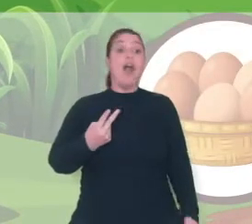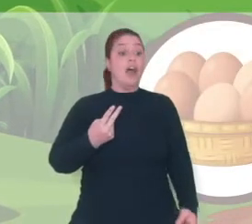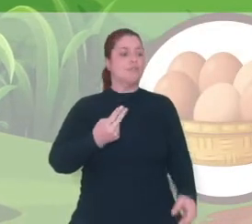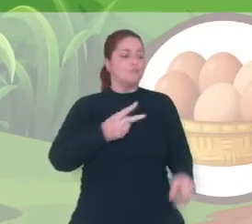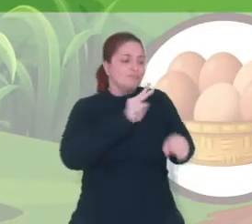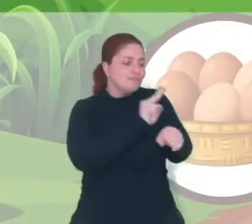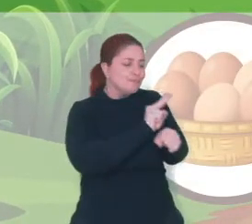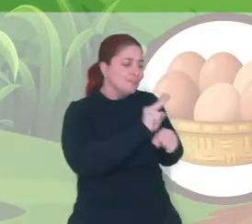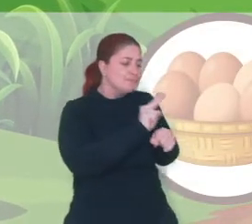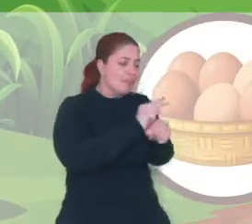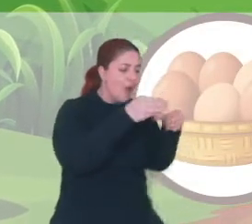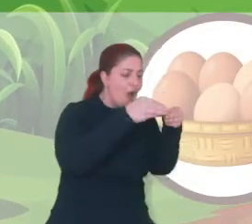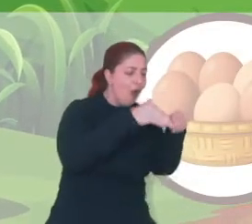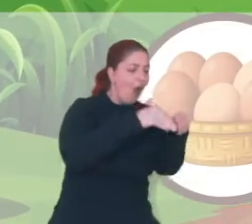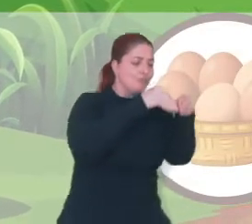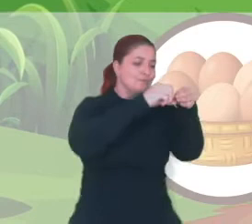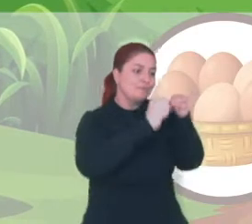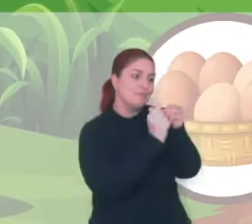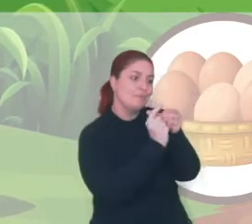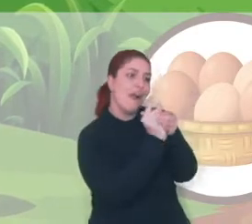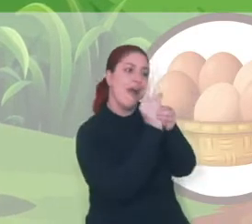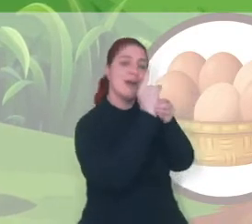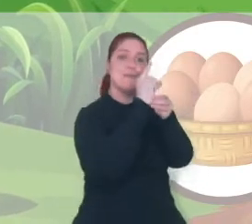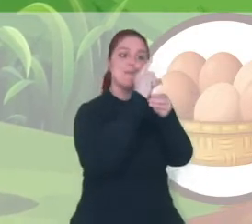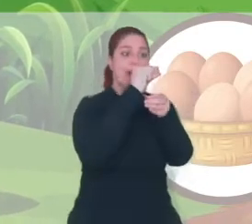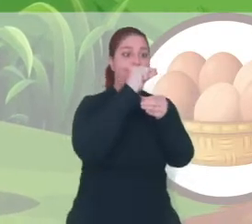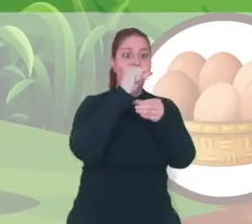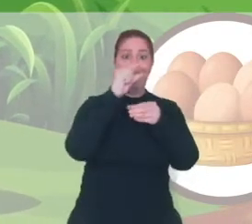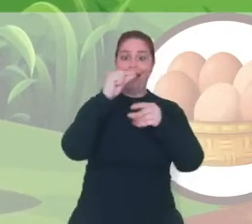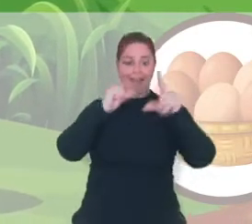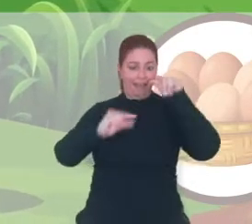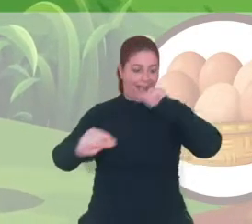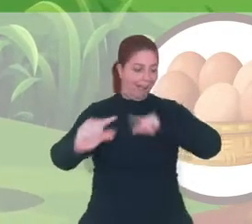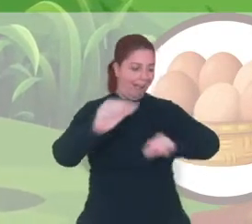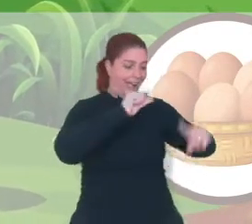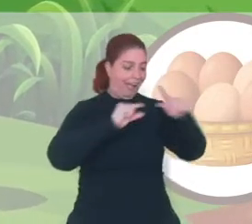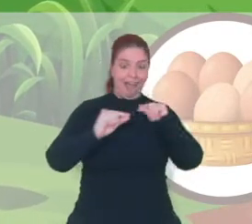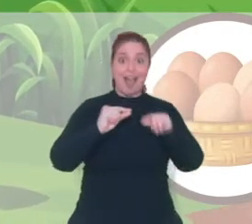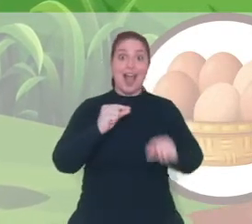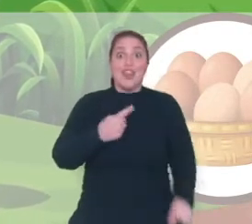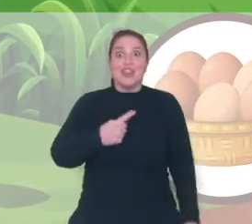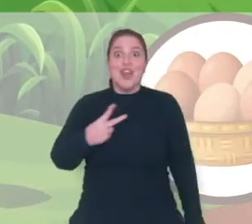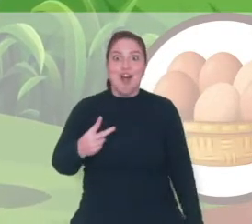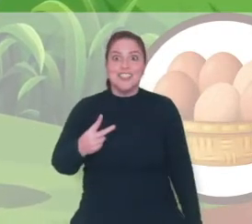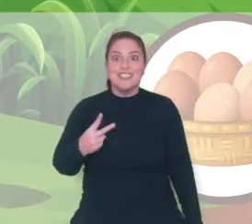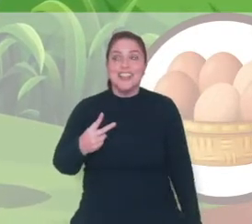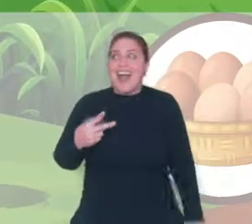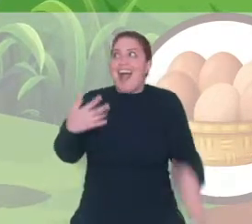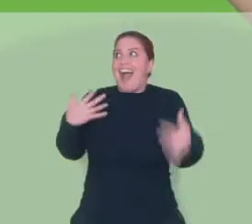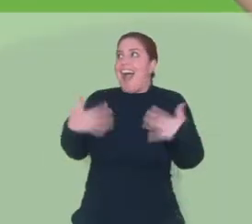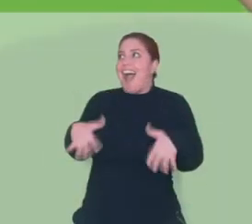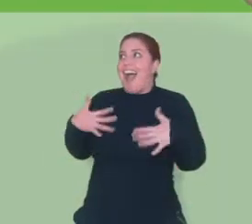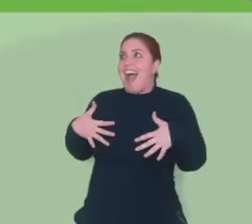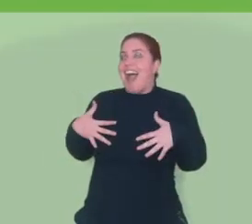Choco os ovos e antes de um mês já tenho uma dúzia de pintos.